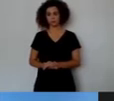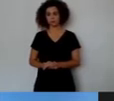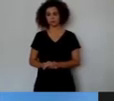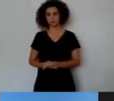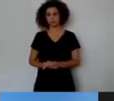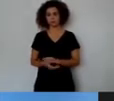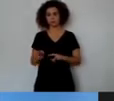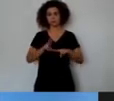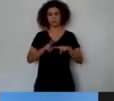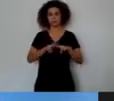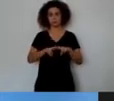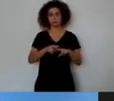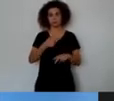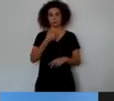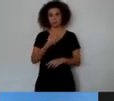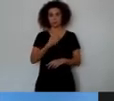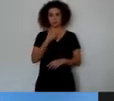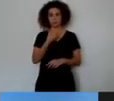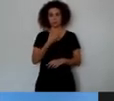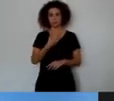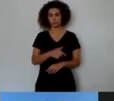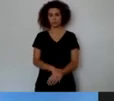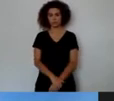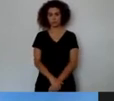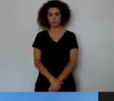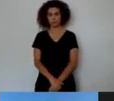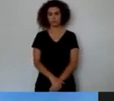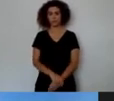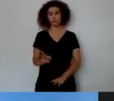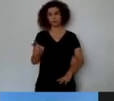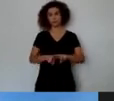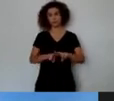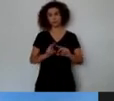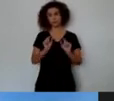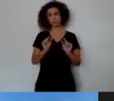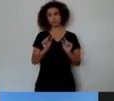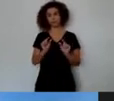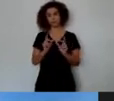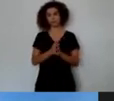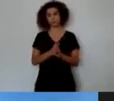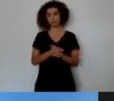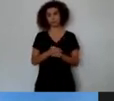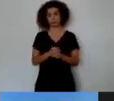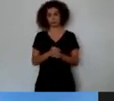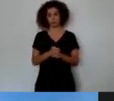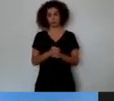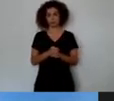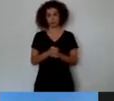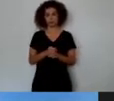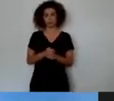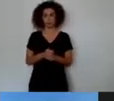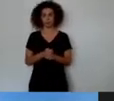Tá travando o áudio? Acho que a Ellen colocou. Tá travando um pouquinho o seu áudio. Achei que talvez